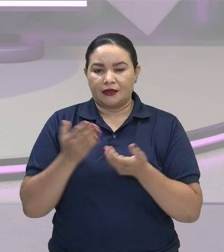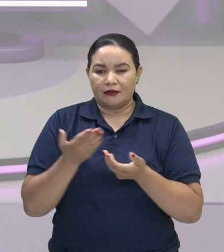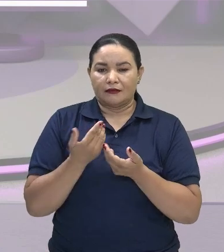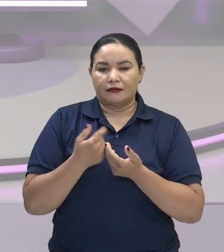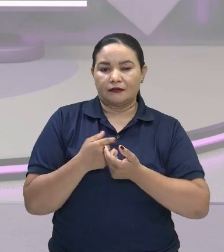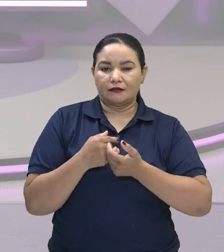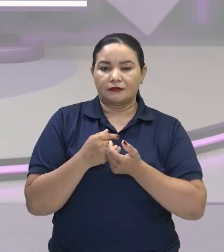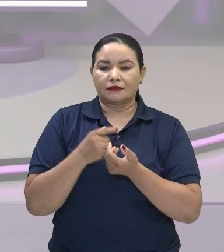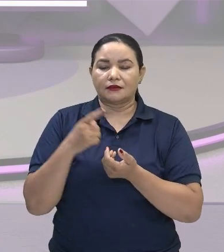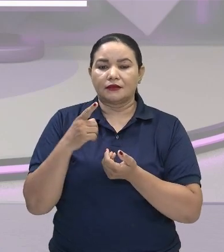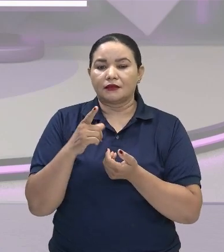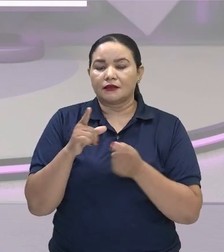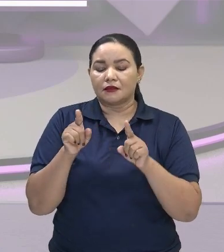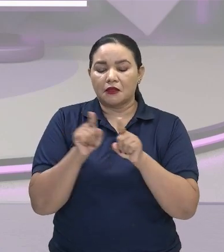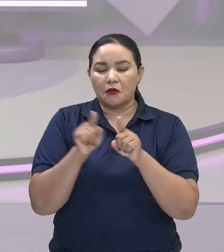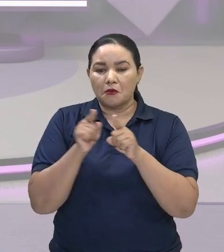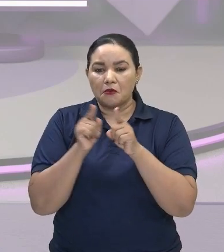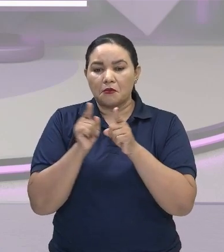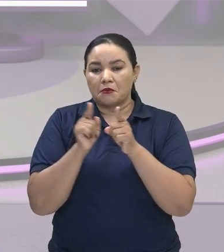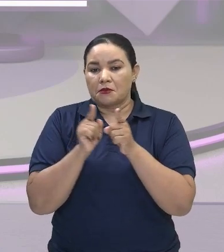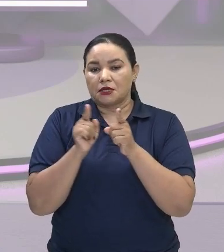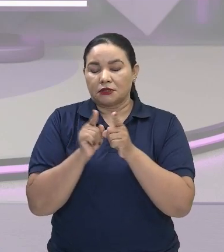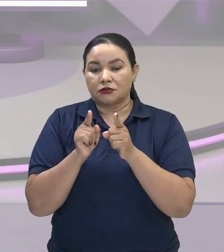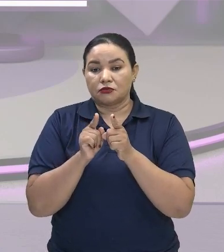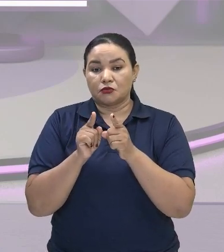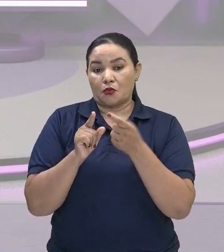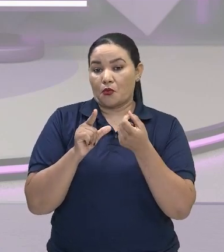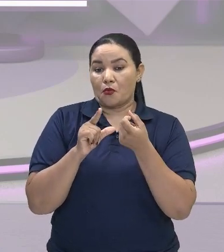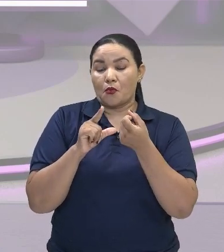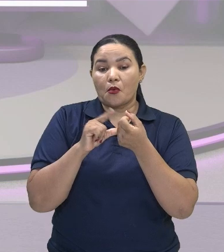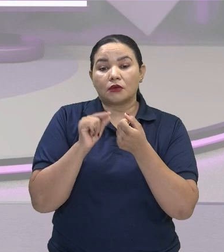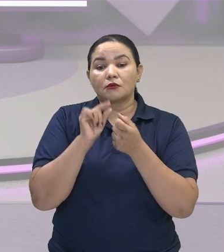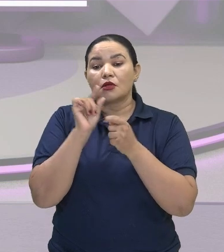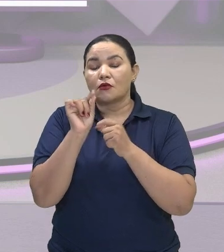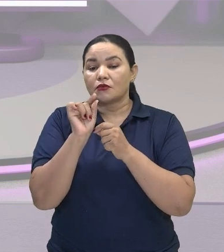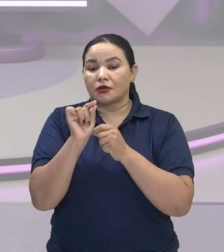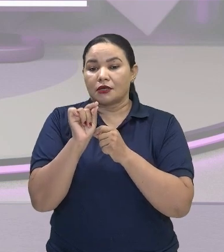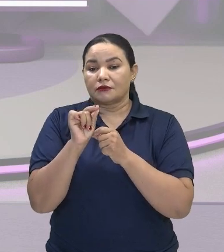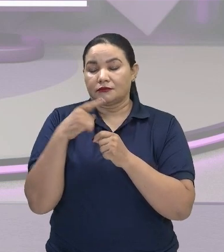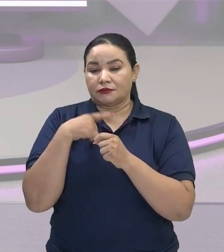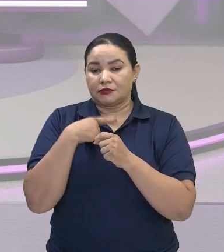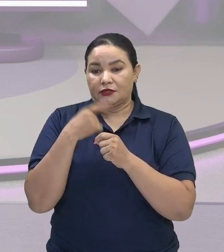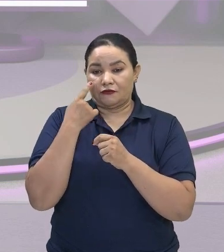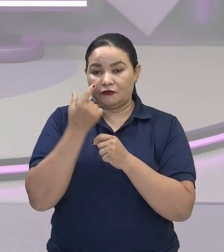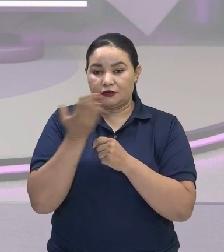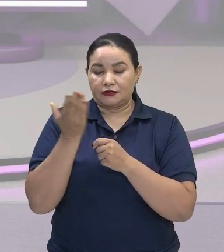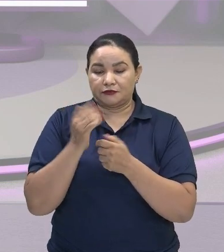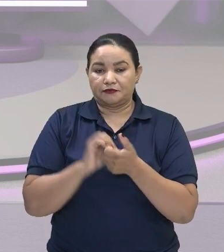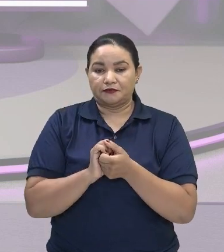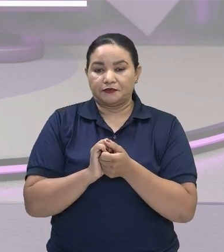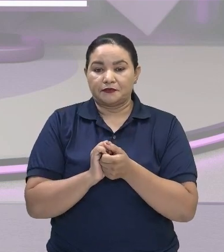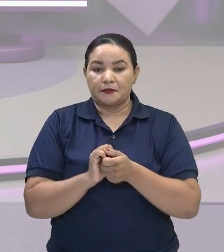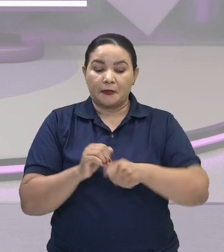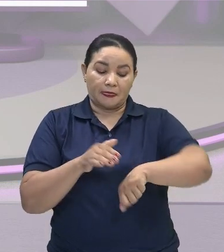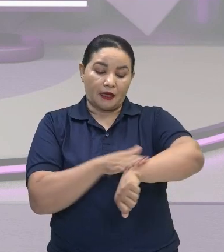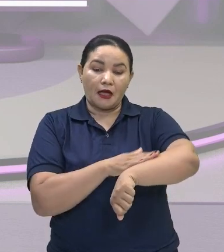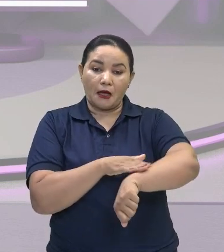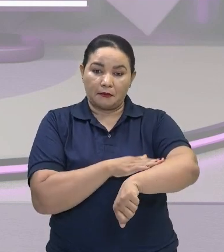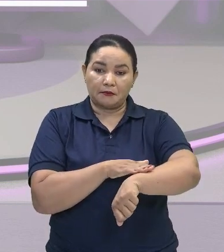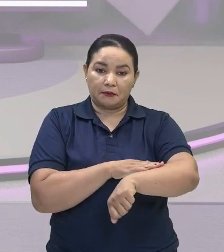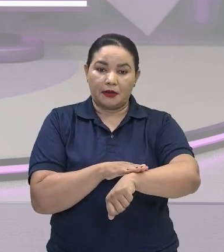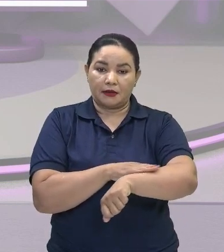átomo, o átomo é algo muito pequeno. Bora ver isso aqui na realidade aqui no corpo humano. Olha o que nós temos aqui, ó. Pensa só aqui comigo. Ó. A pele é o